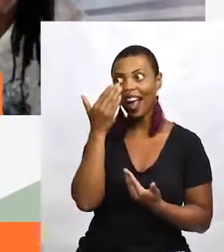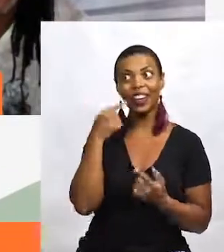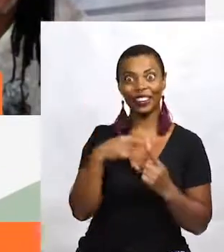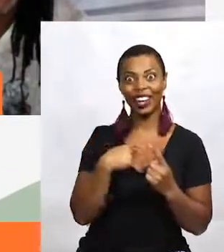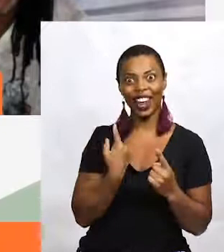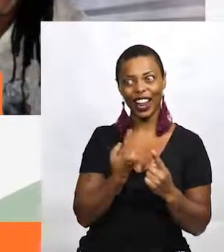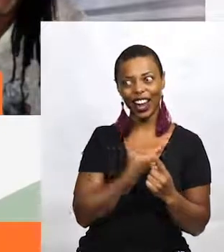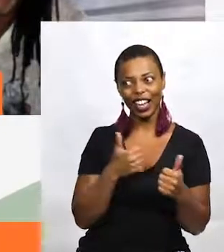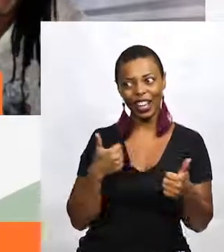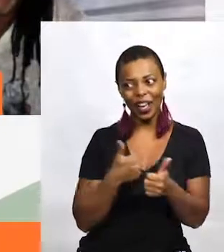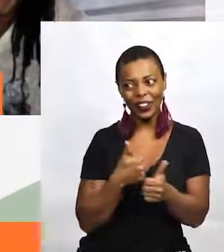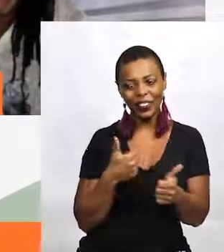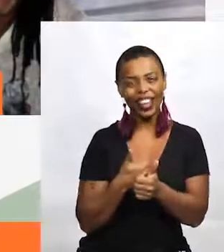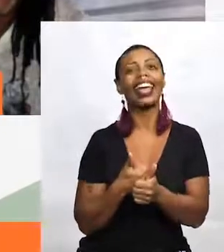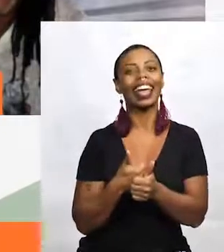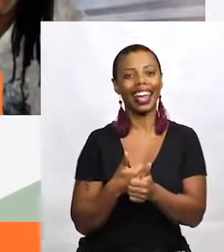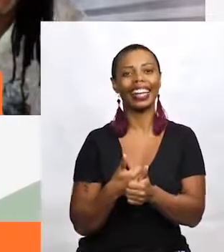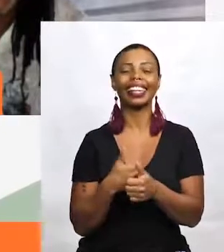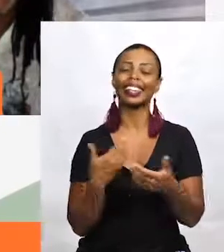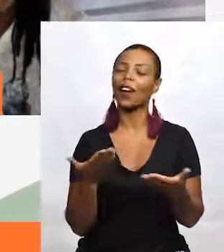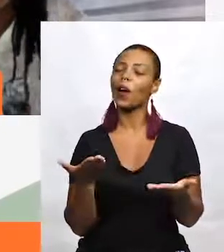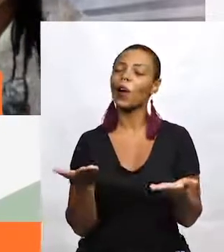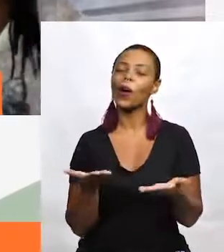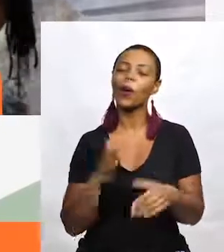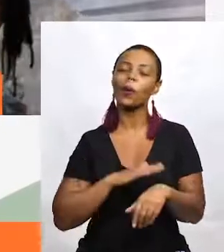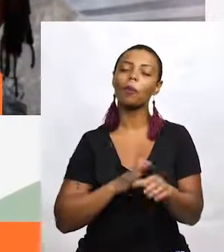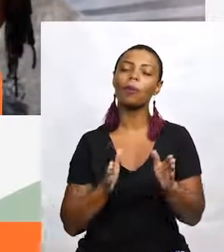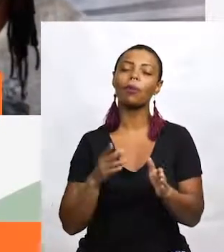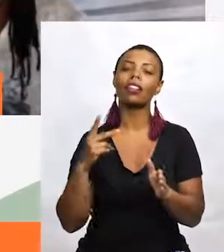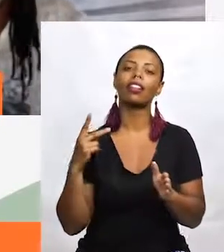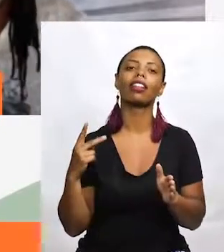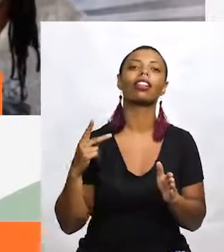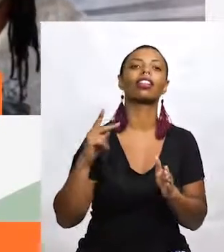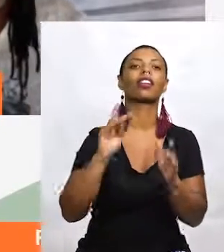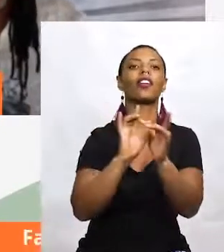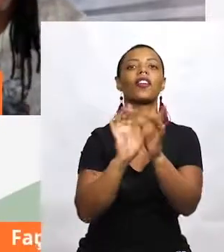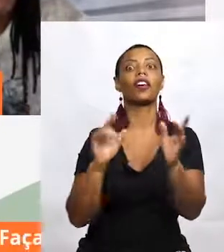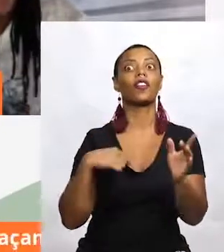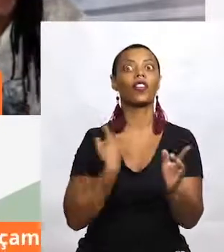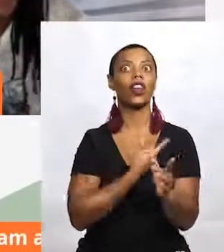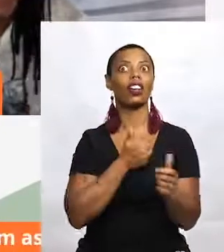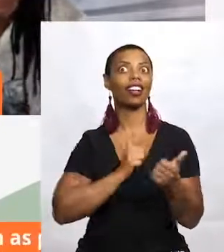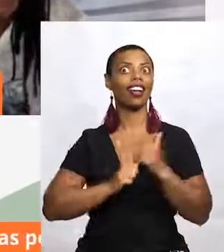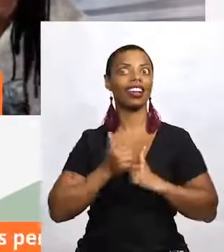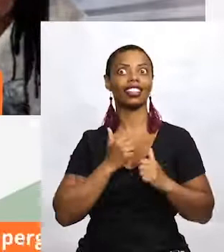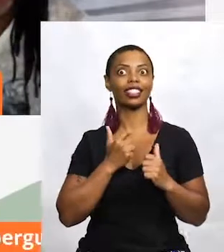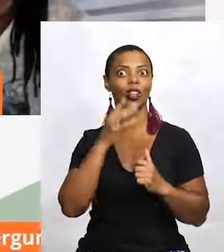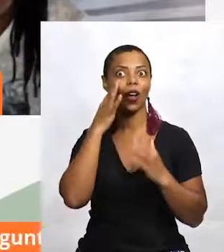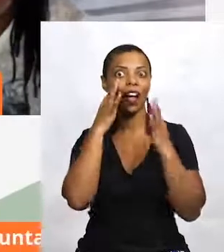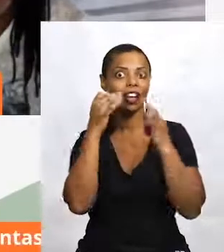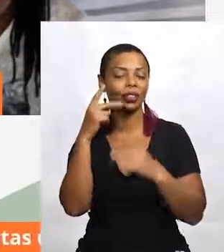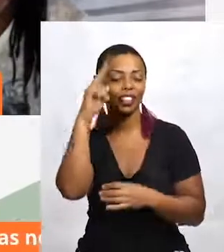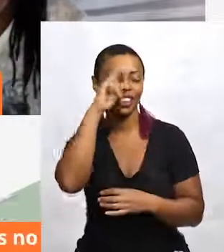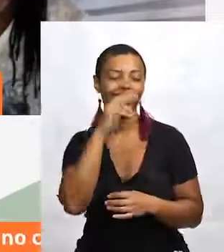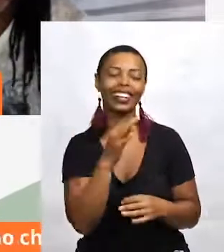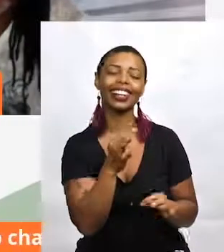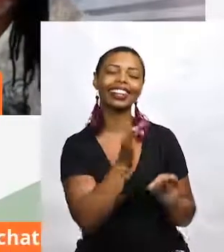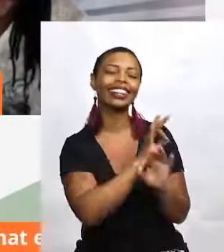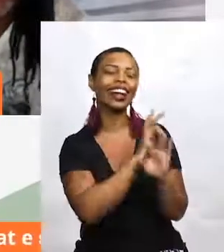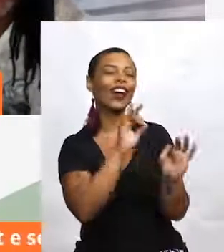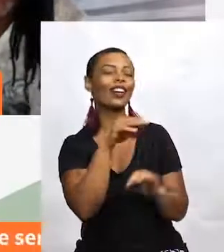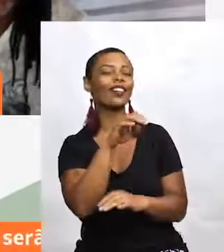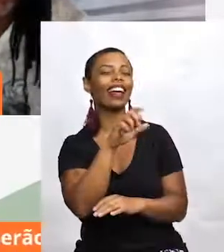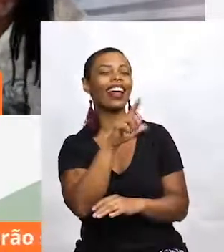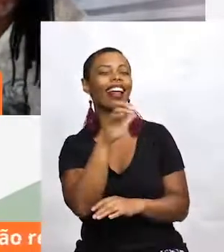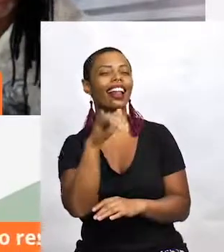E é o seu momento. A gente está ansioso para te ouvir. Tá joia, Meli. Boa noite